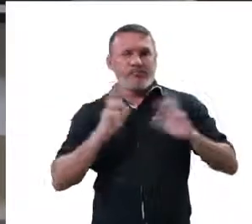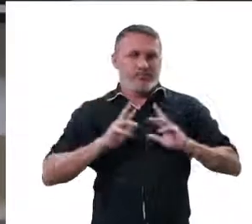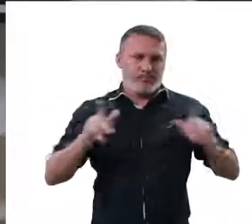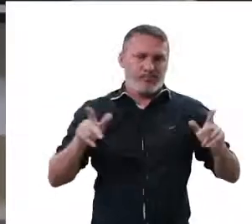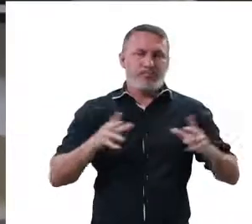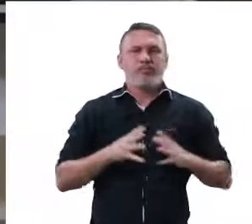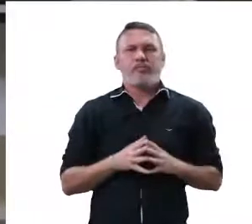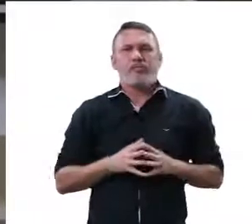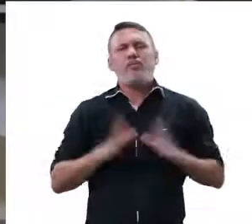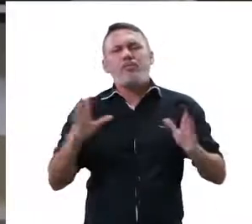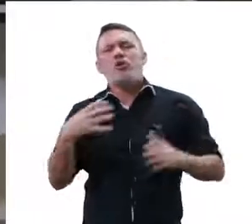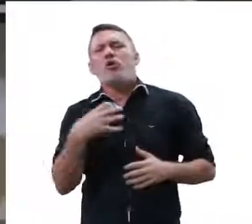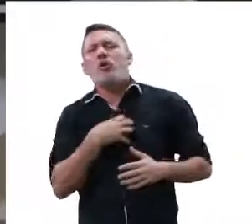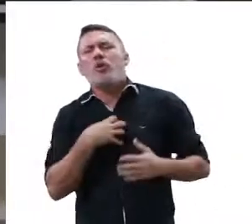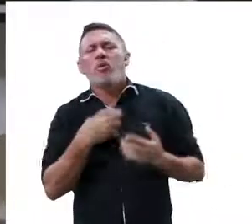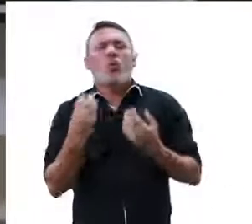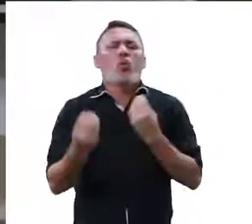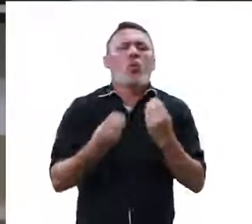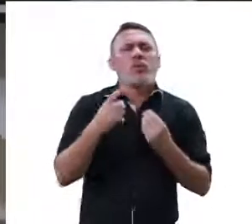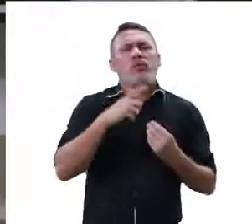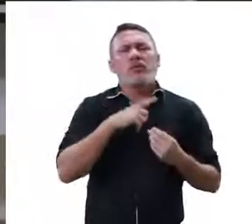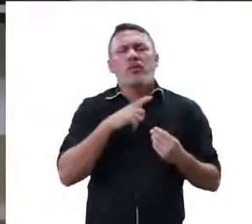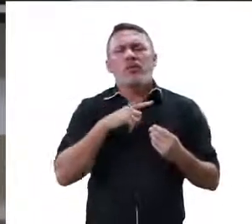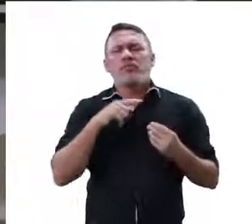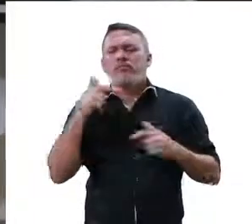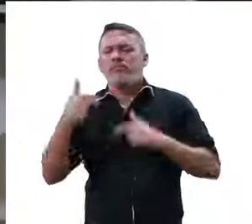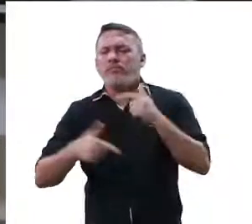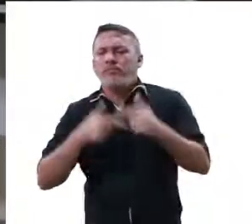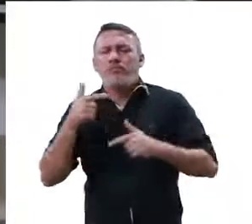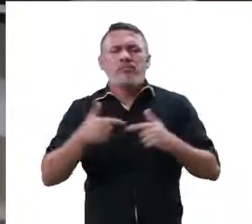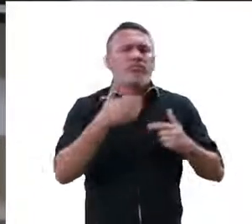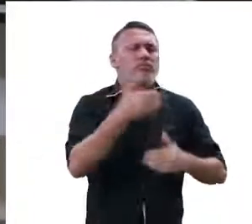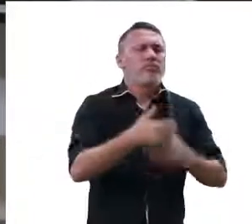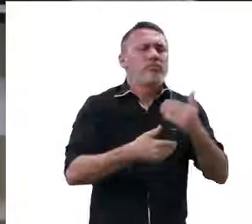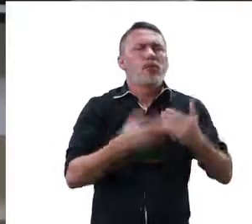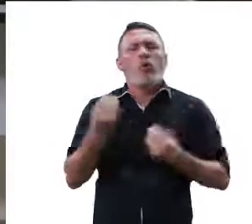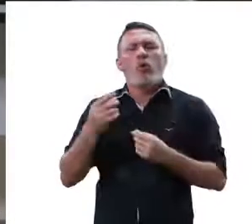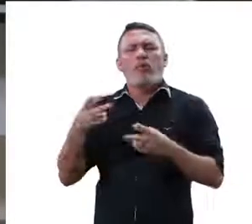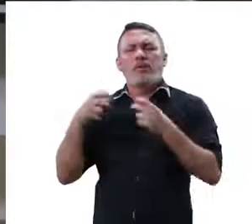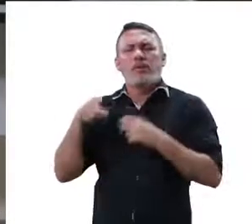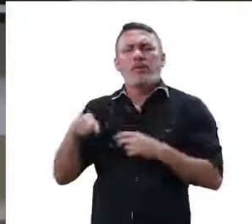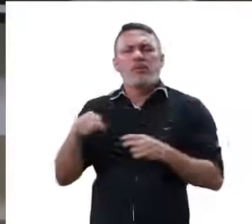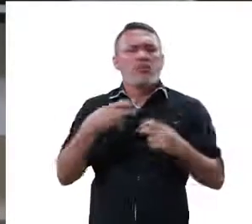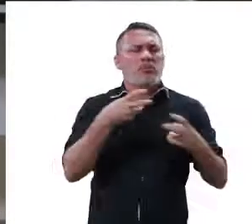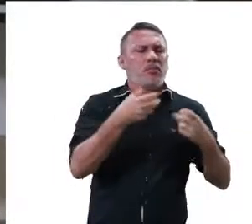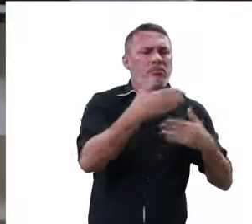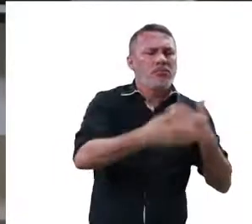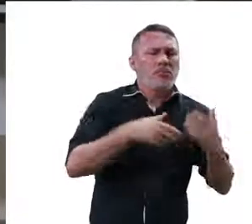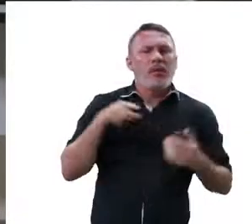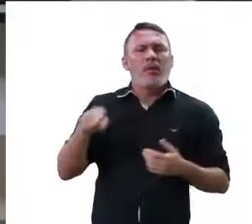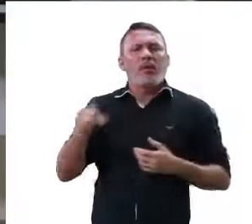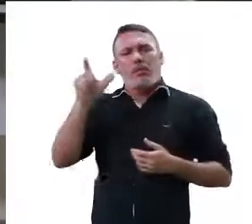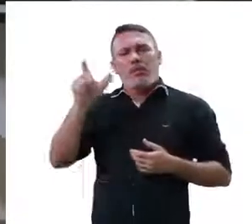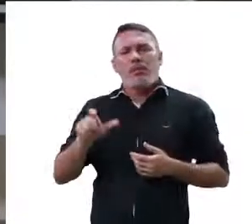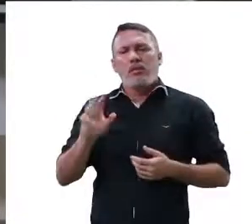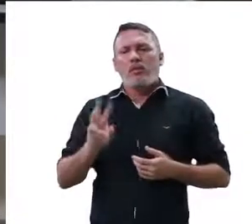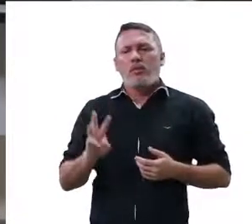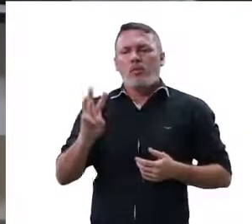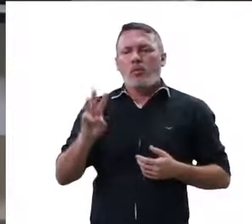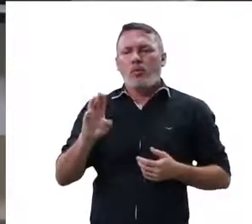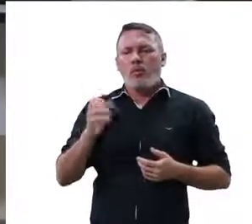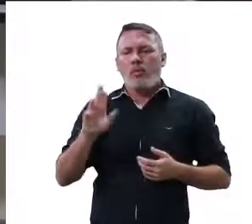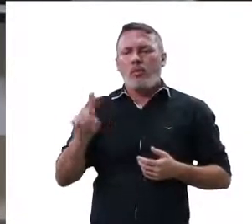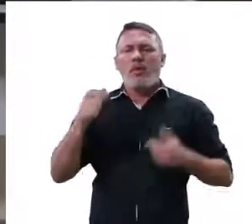a forma, né, como fazer, né, ou seja, esses modos de fazer que a gente encontra no pensamento weberiano, né, na